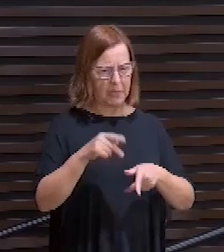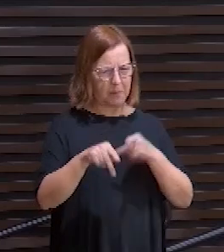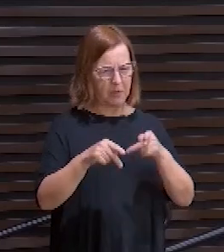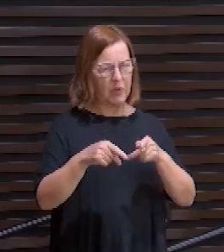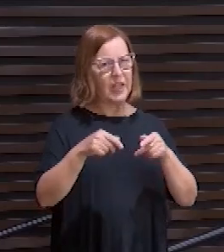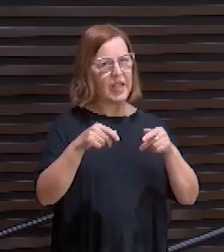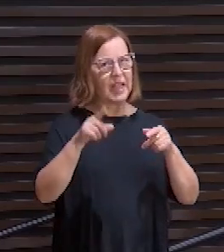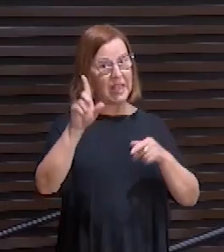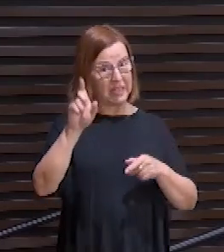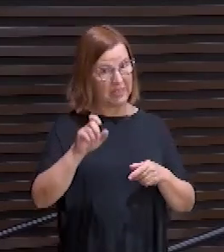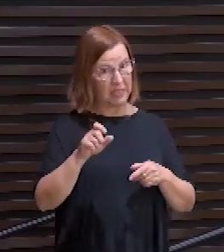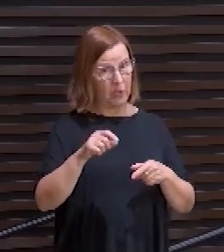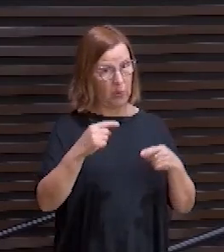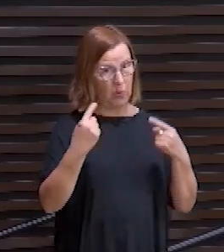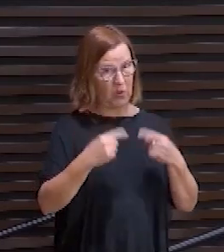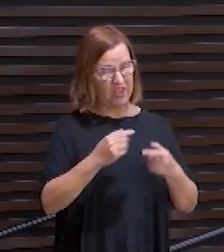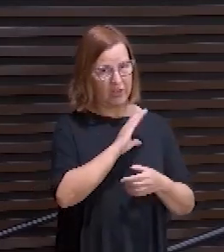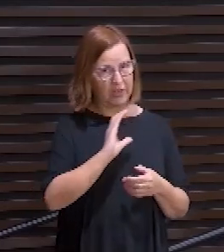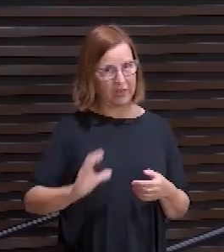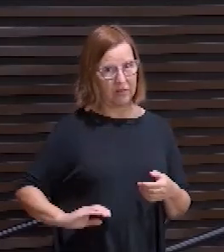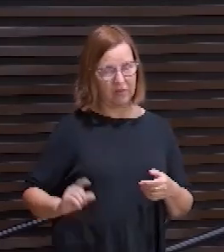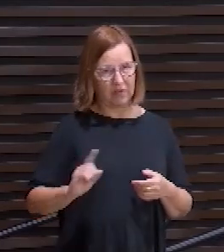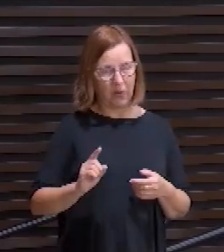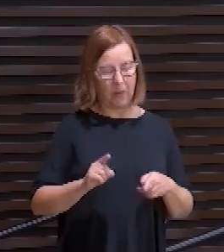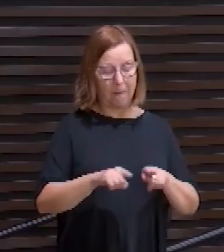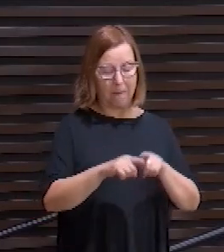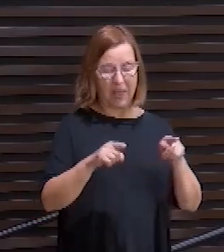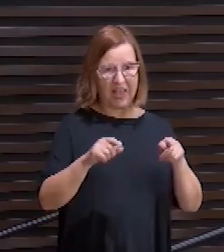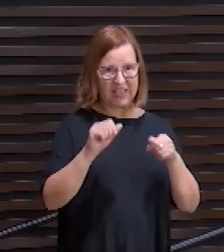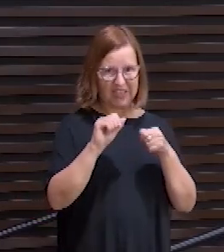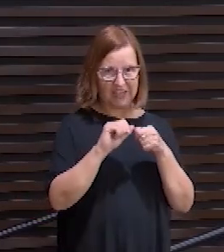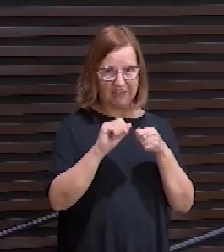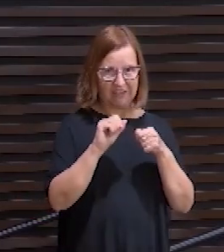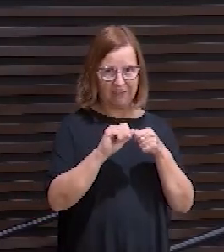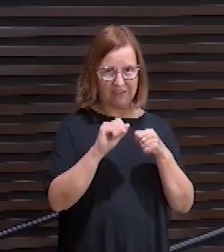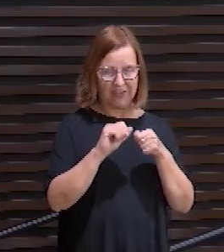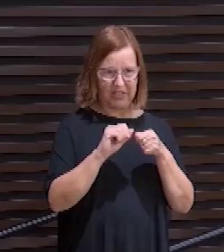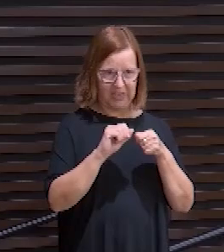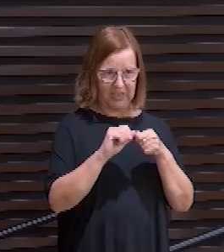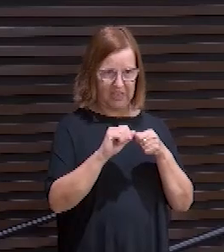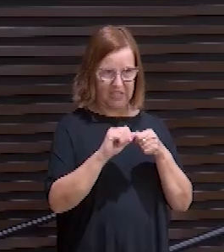Não estou dizendo. Mas elas agem no seu espírito.